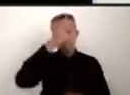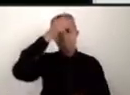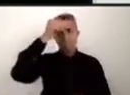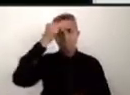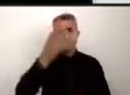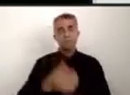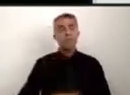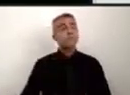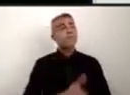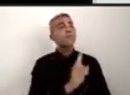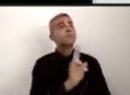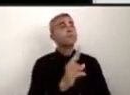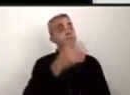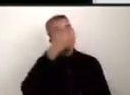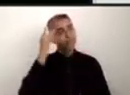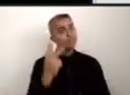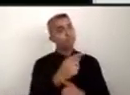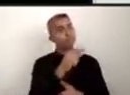Prefeito mentiroso.